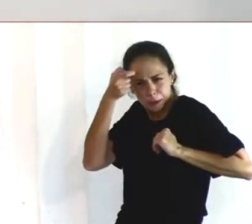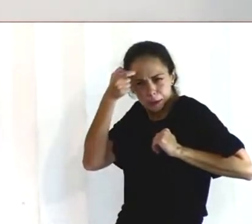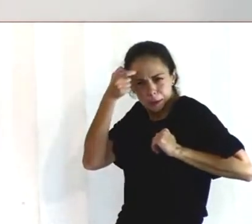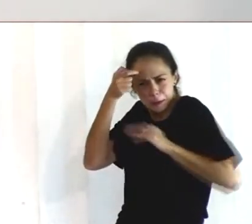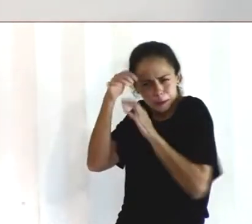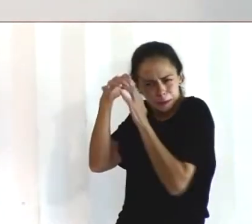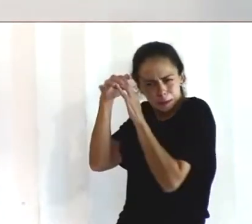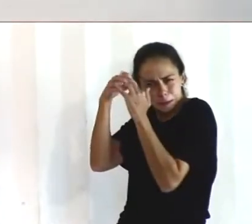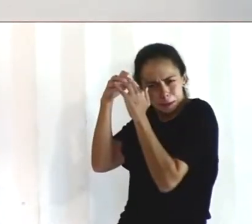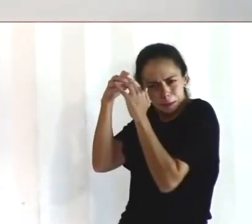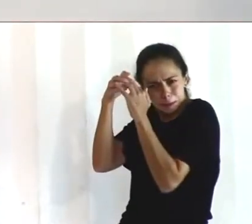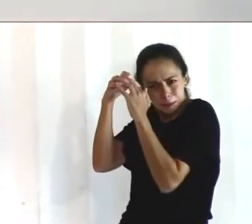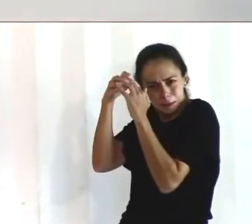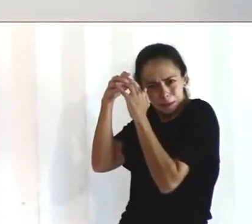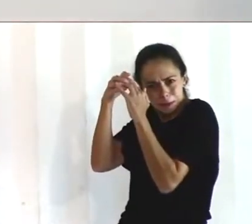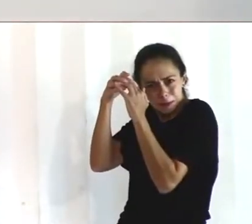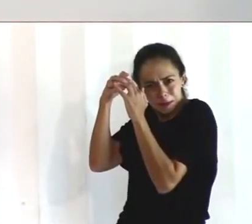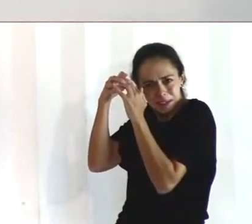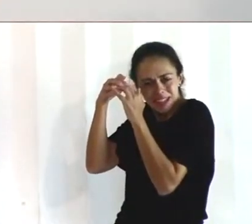recebeu a vida